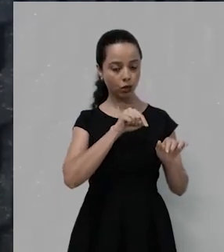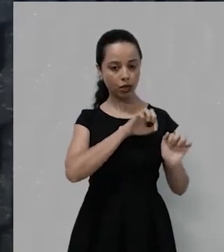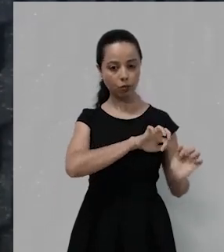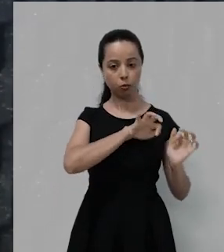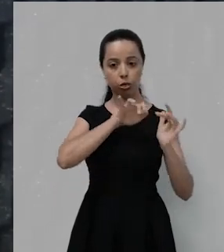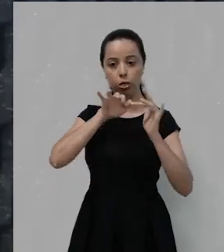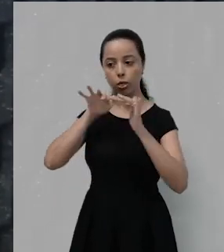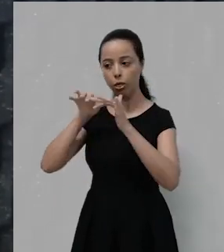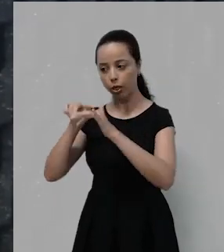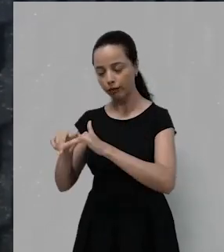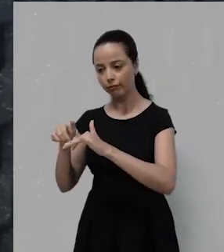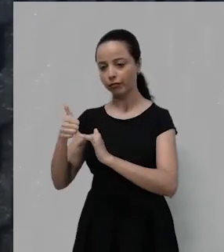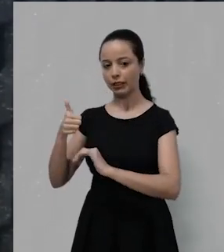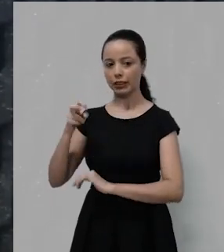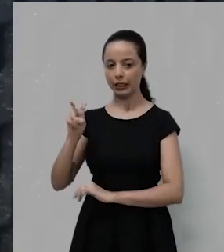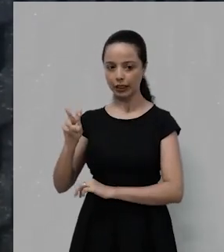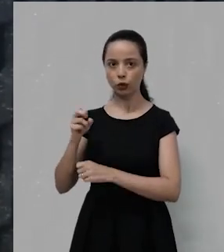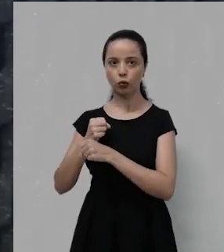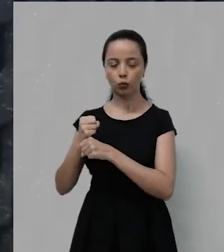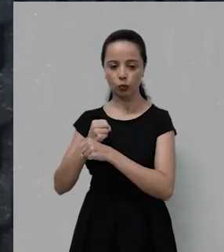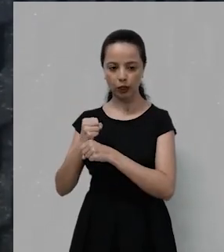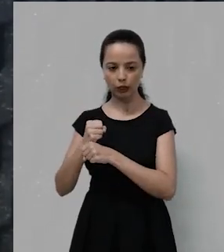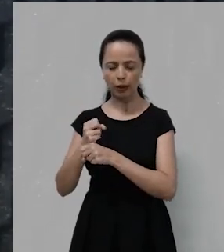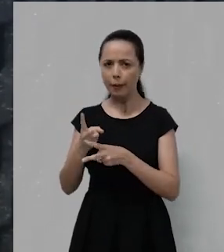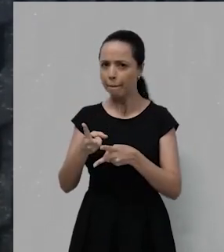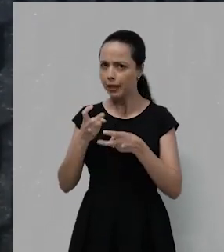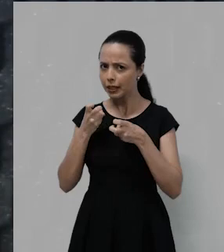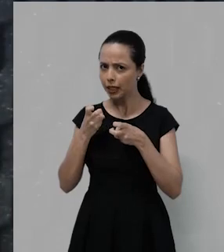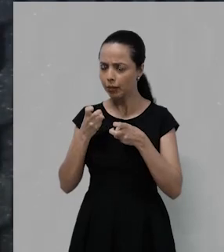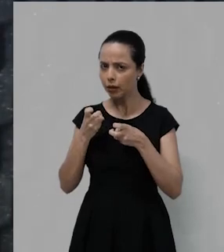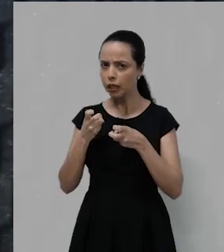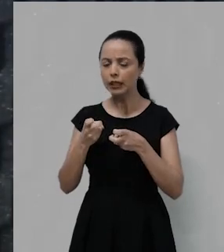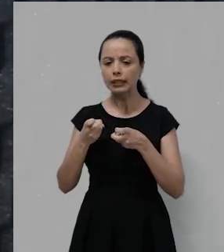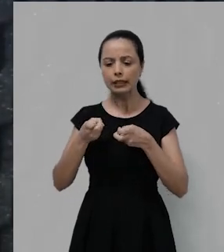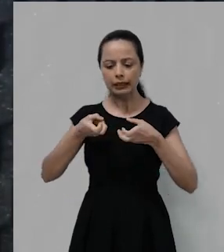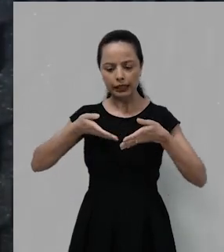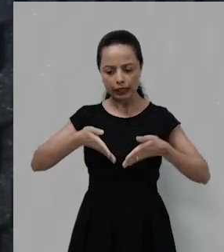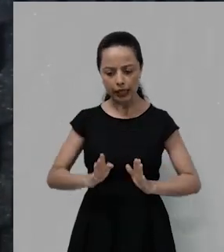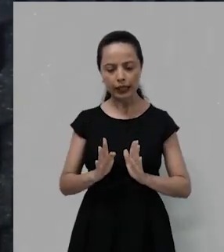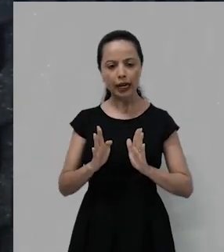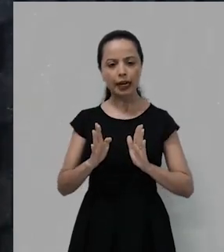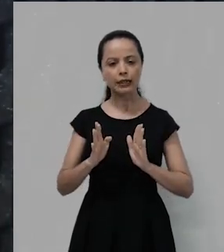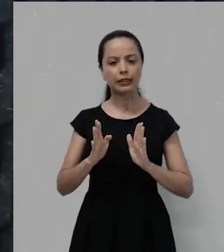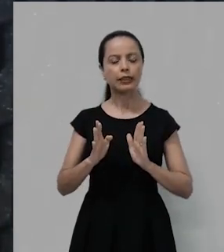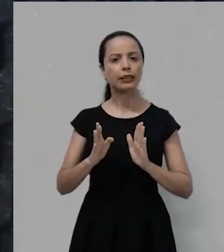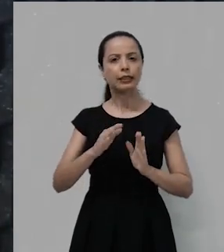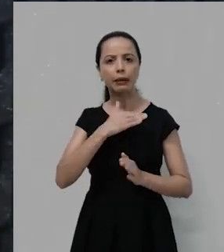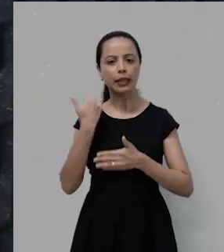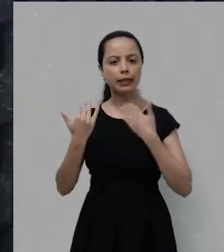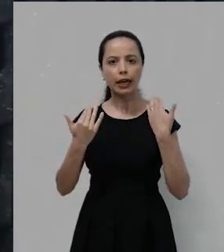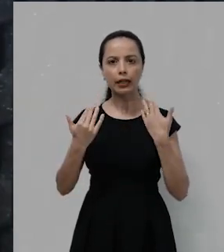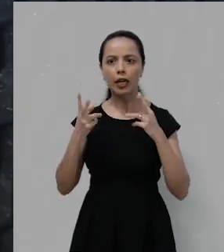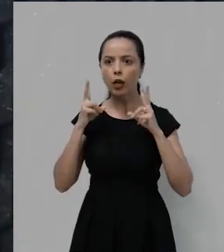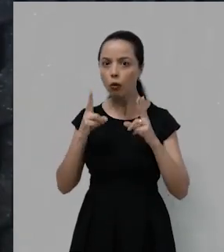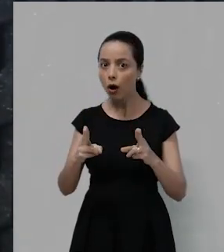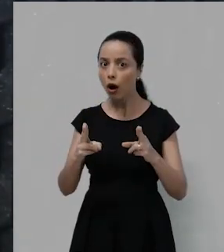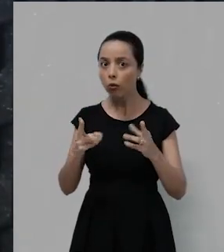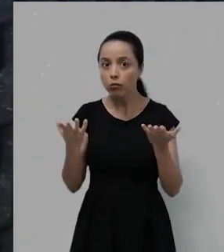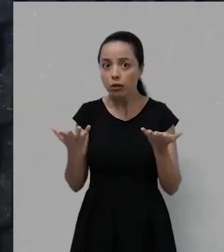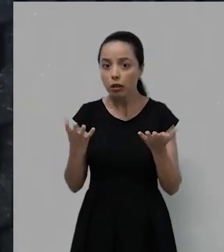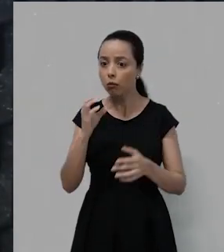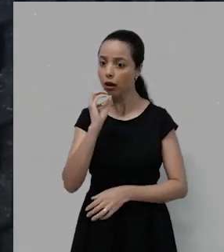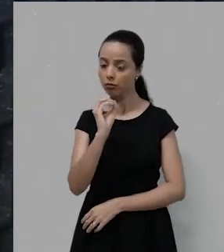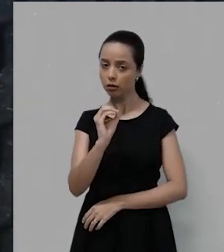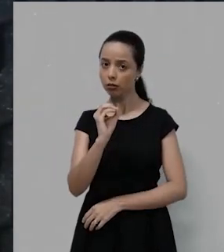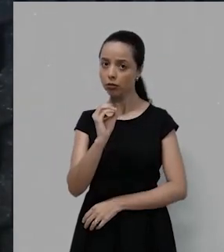ó, se a taxa de natalidade e mortalidade são iguais, uma menos a outra vai ser igual a zero, porque todo número